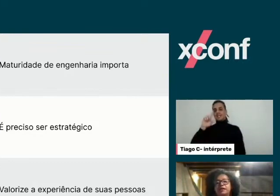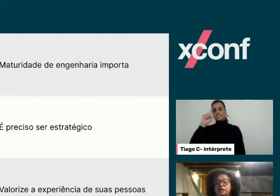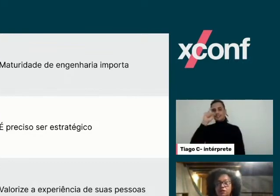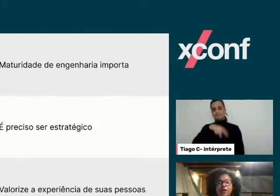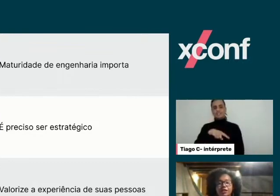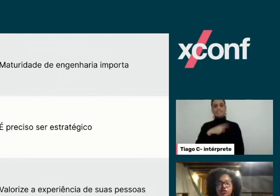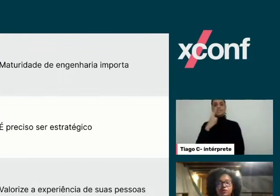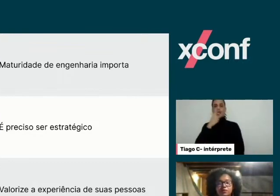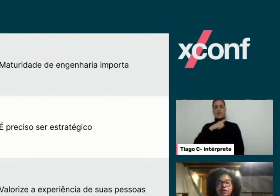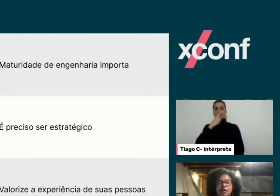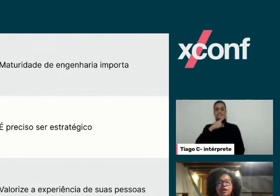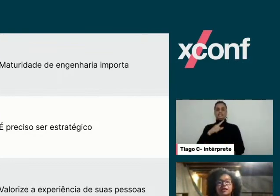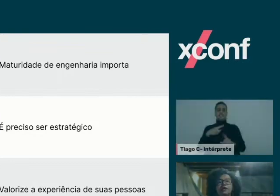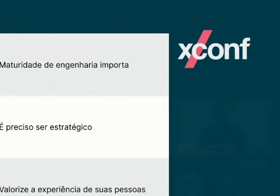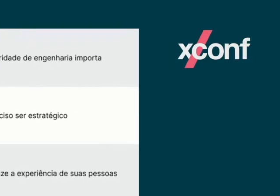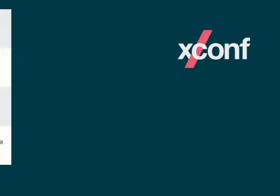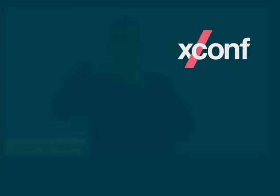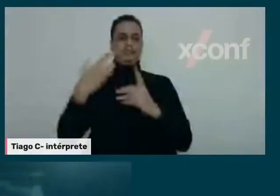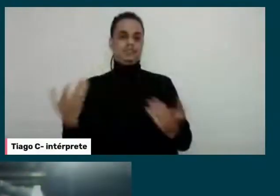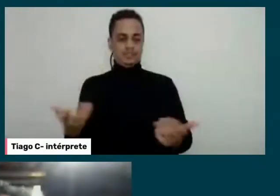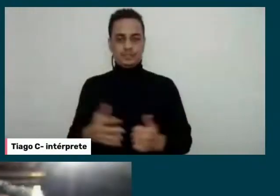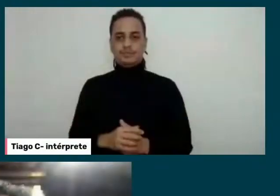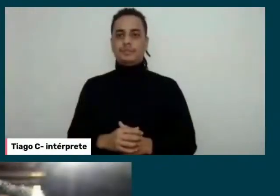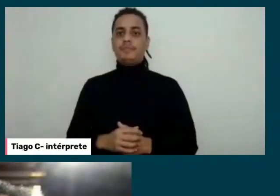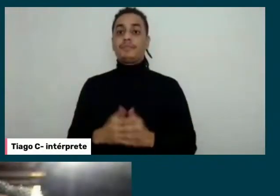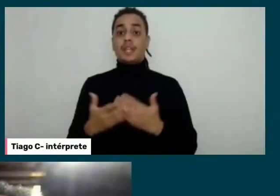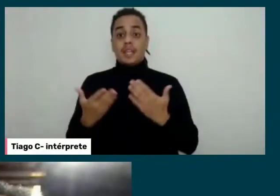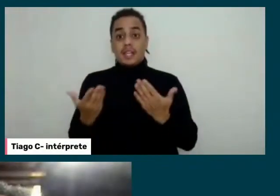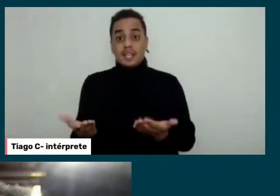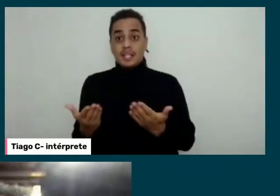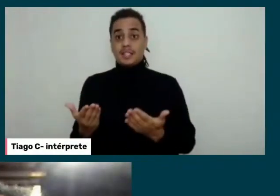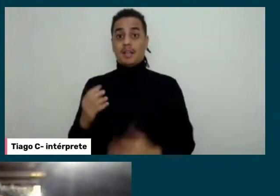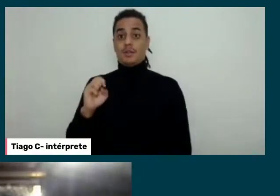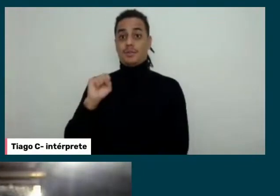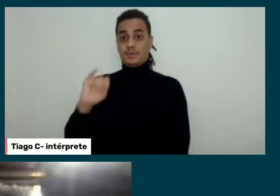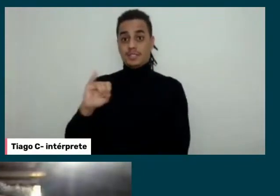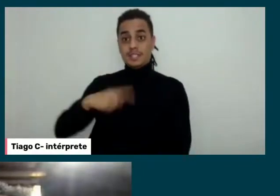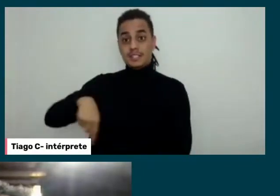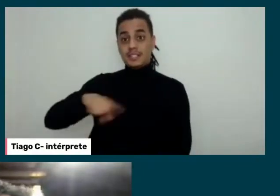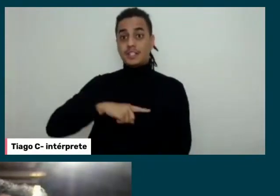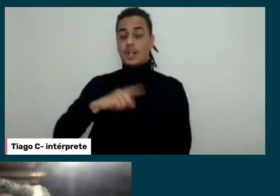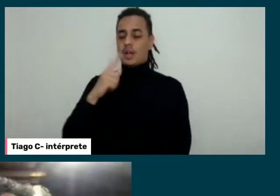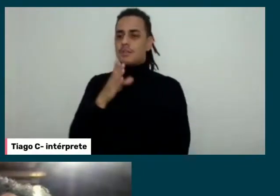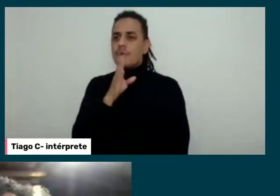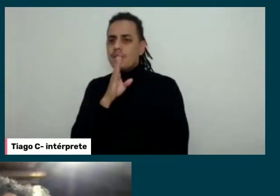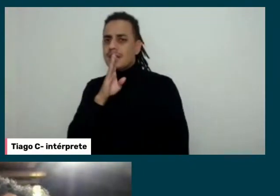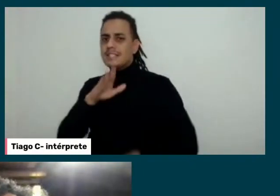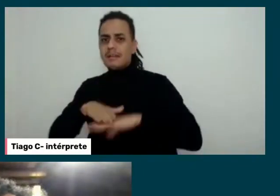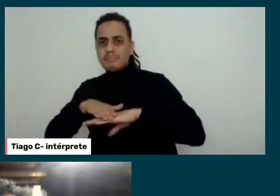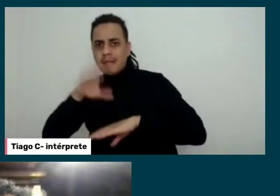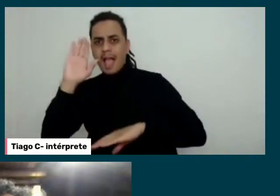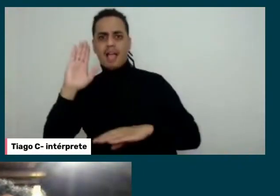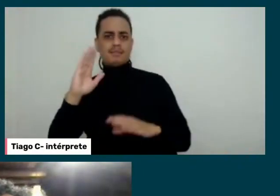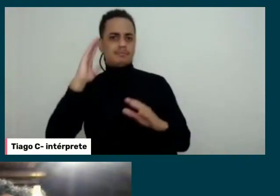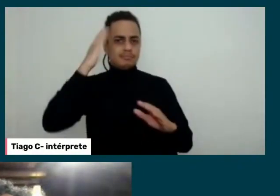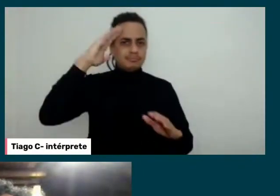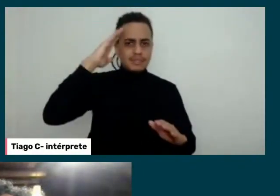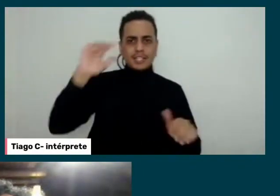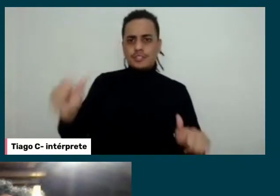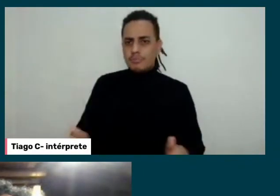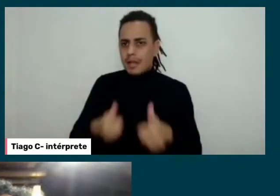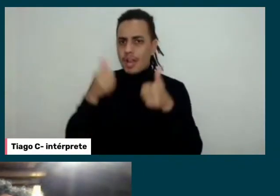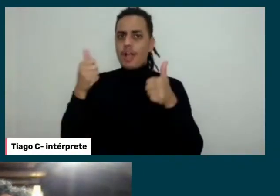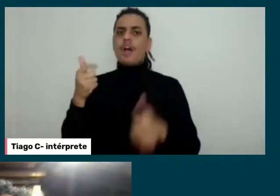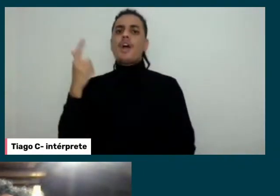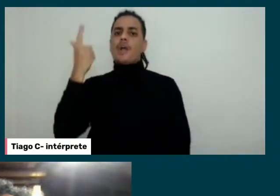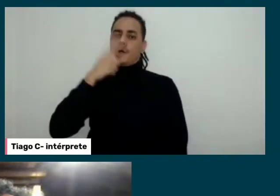ganhos significativos. Então, à medida que a gente vai ganhando fluência, é mais fácil identificar esses